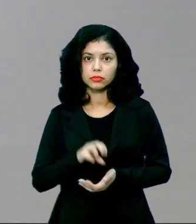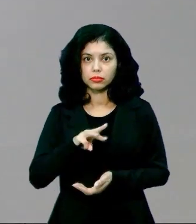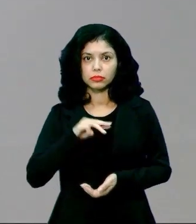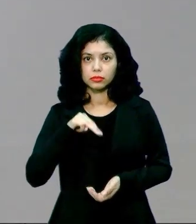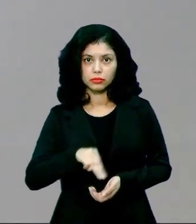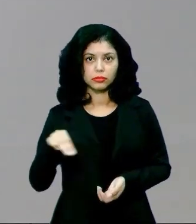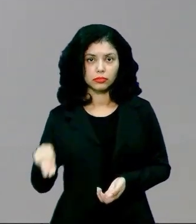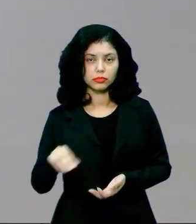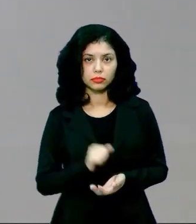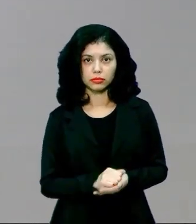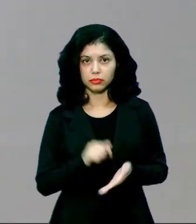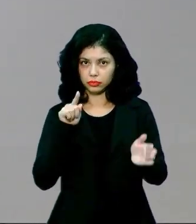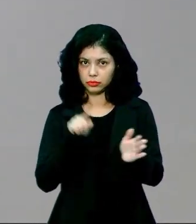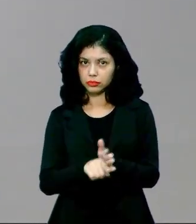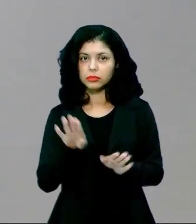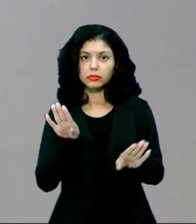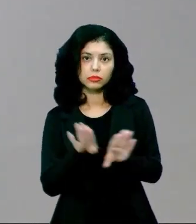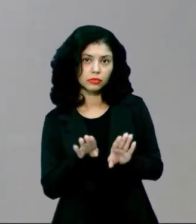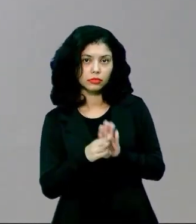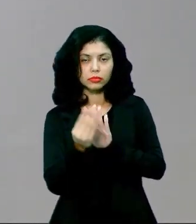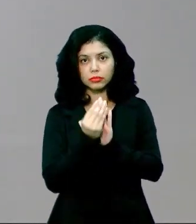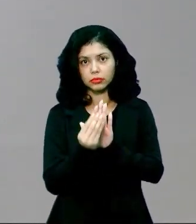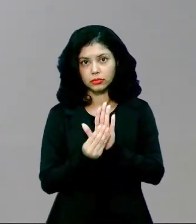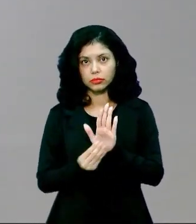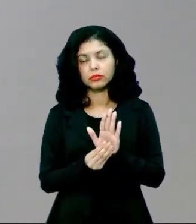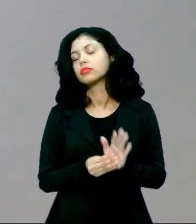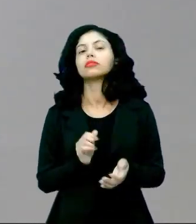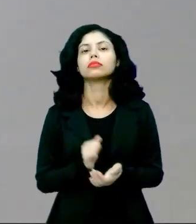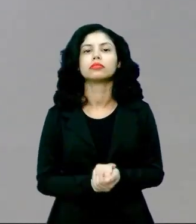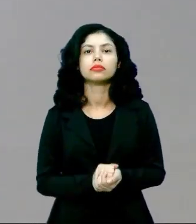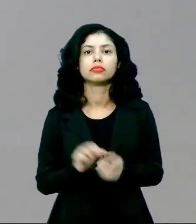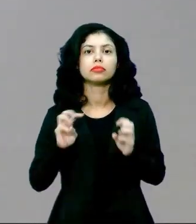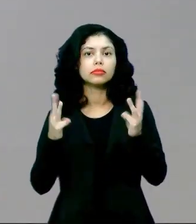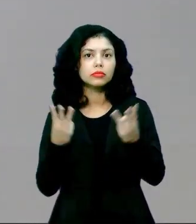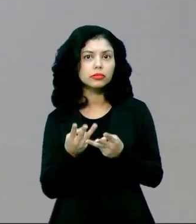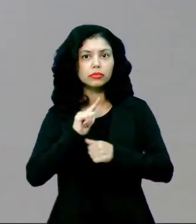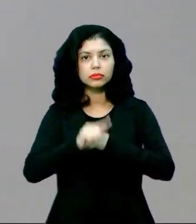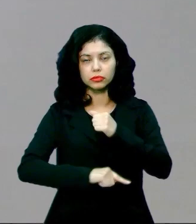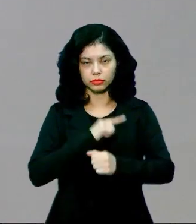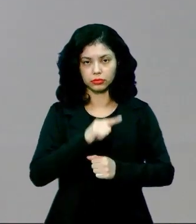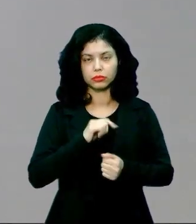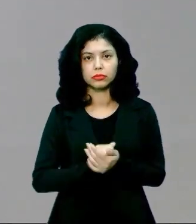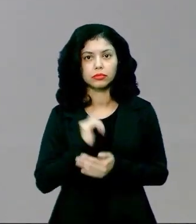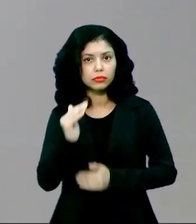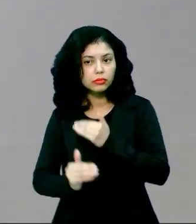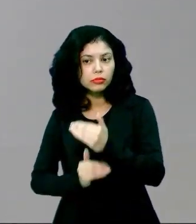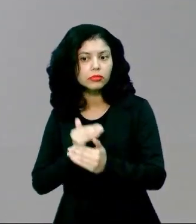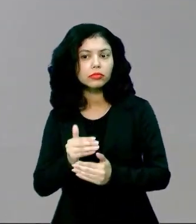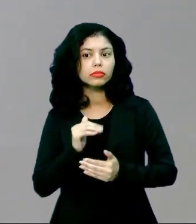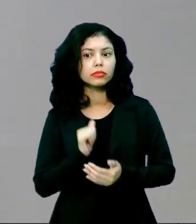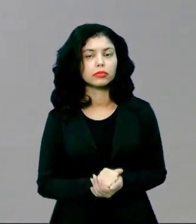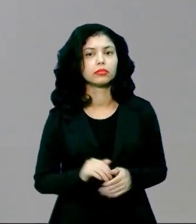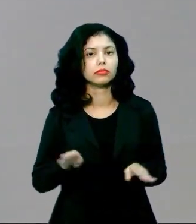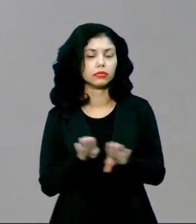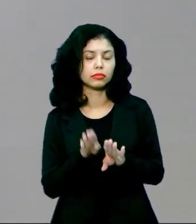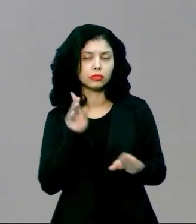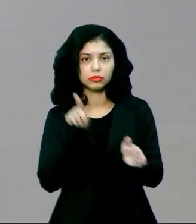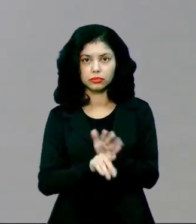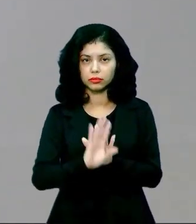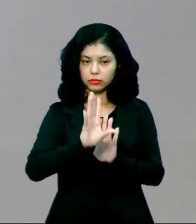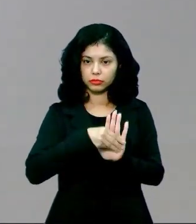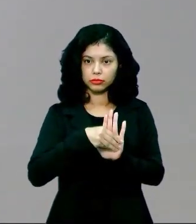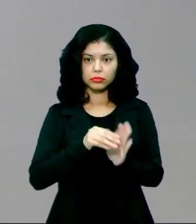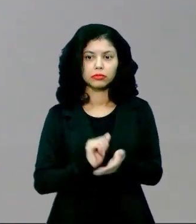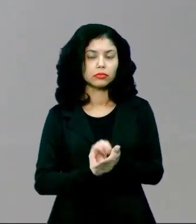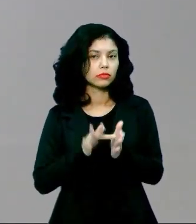mg por litro. A questão me deu os dados de massa atômica e aí eu preciso desenvolver essa questão,